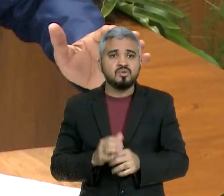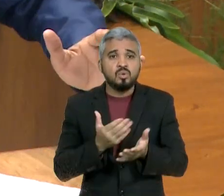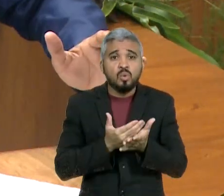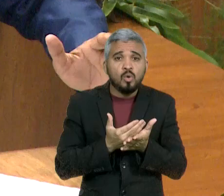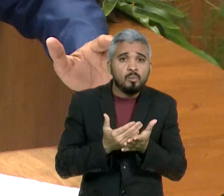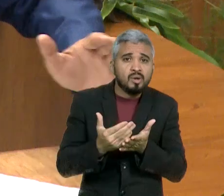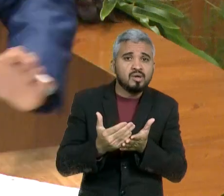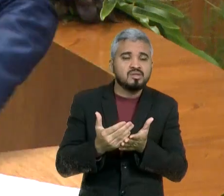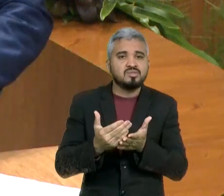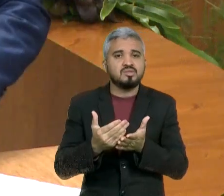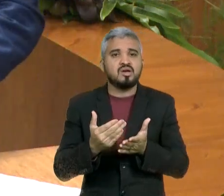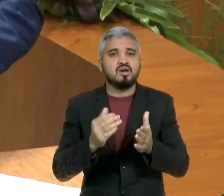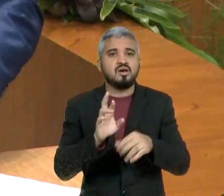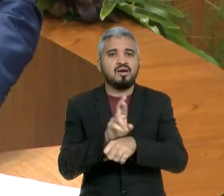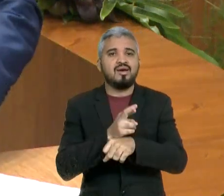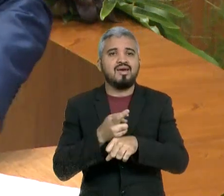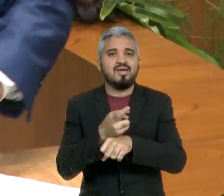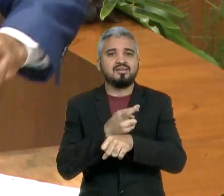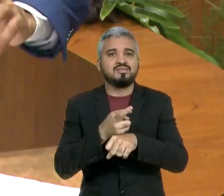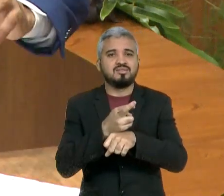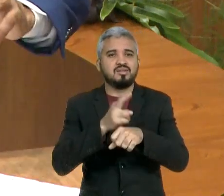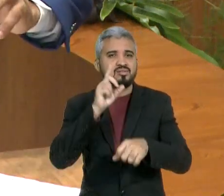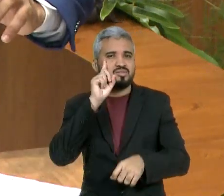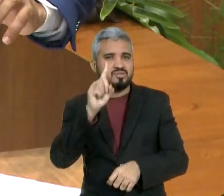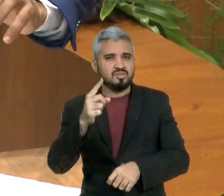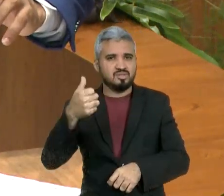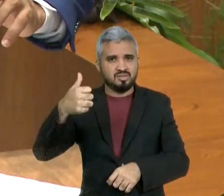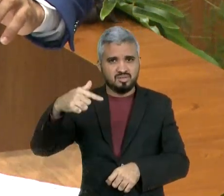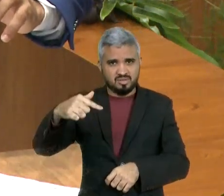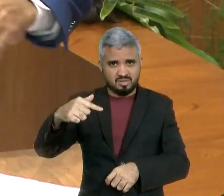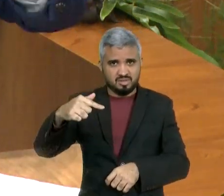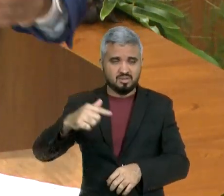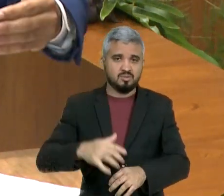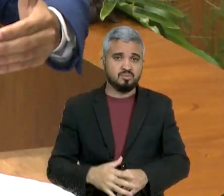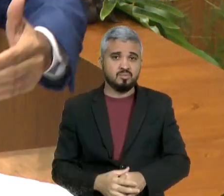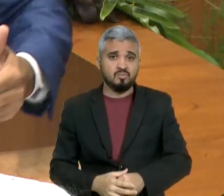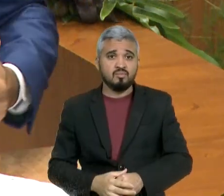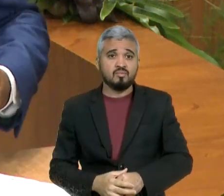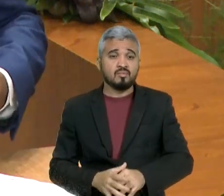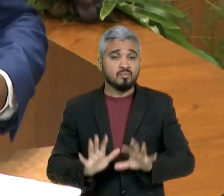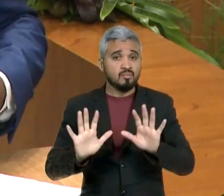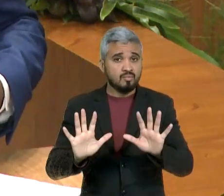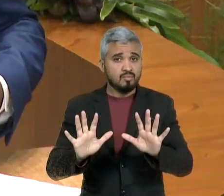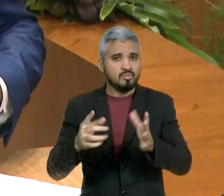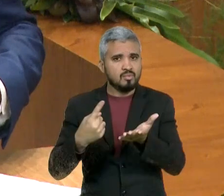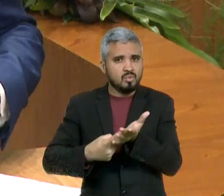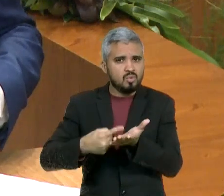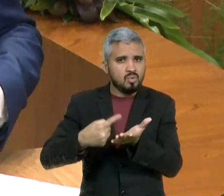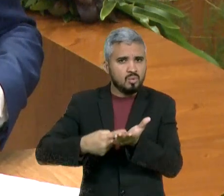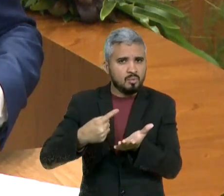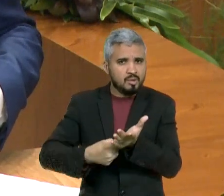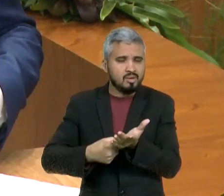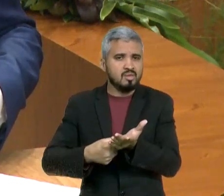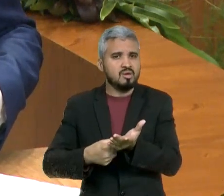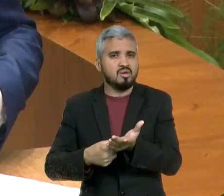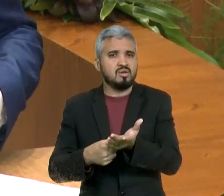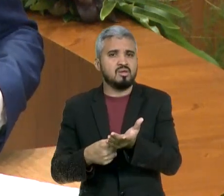17. Mas vamos deixar todos os trabalhos prontos para a gente já definir, se possível,